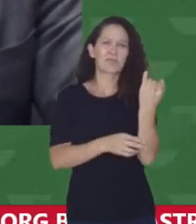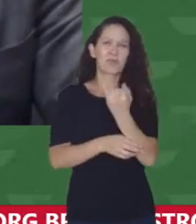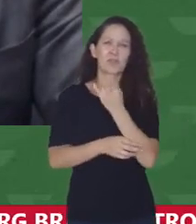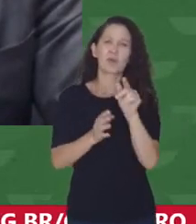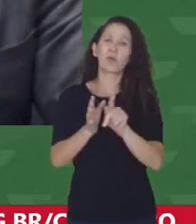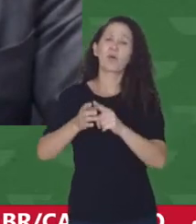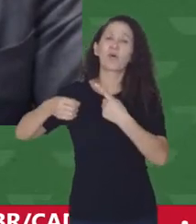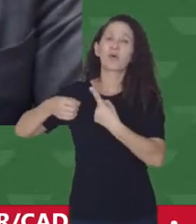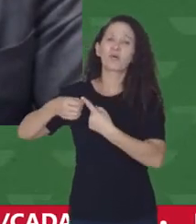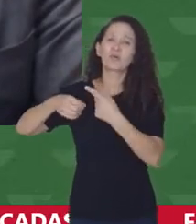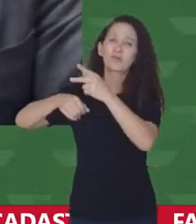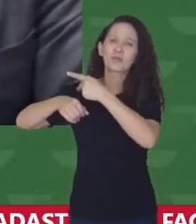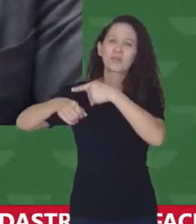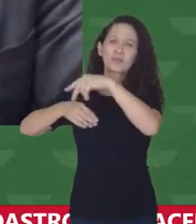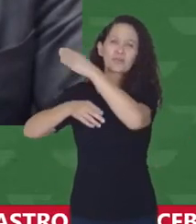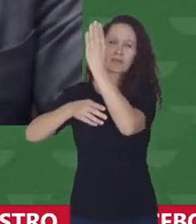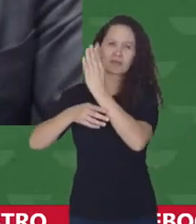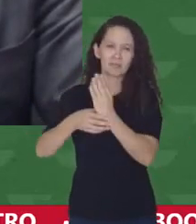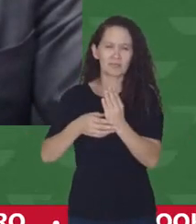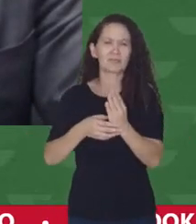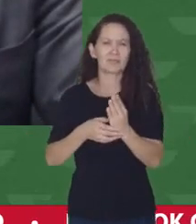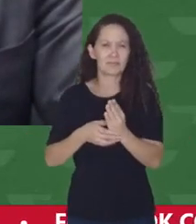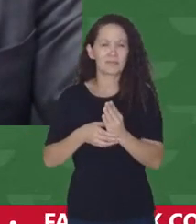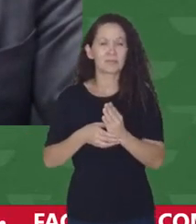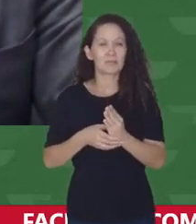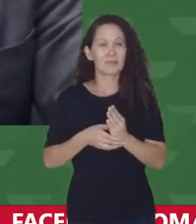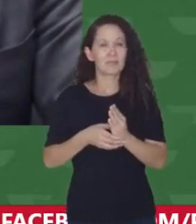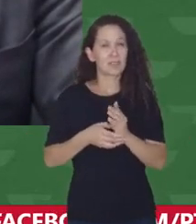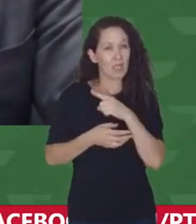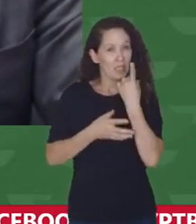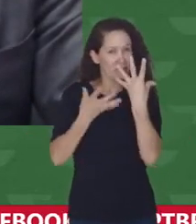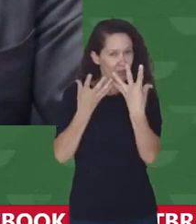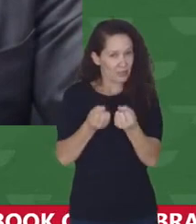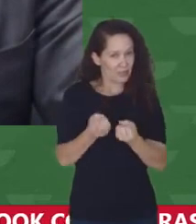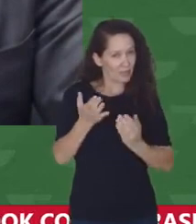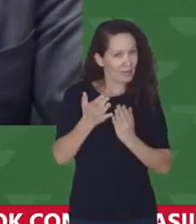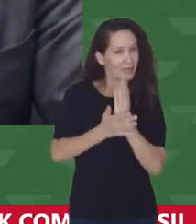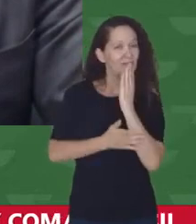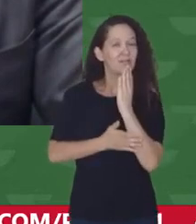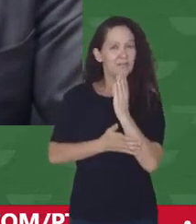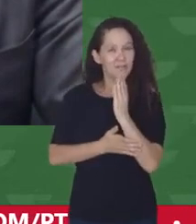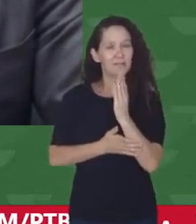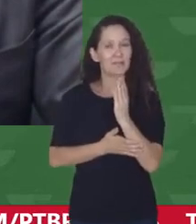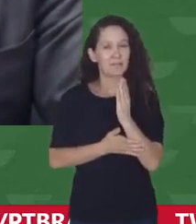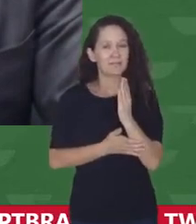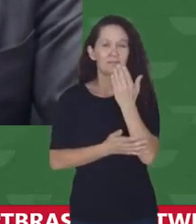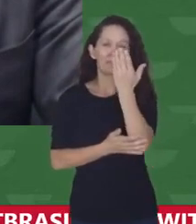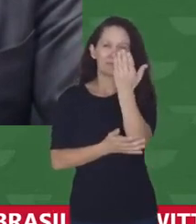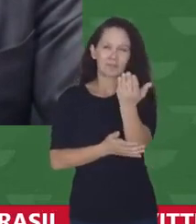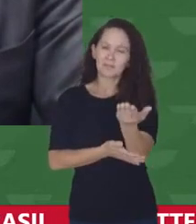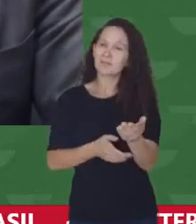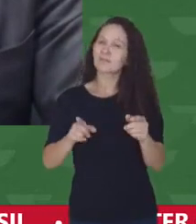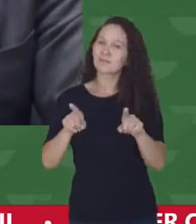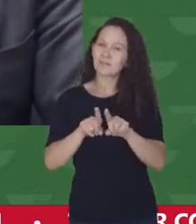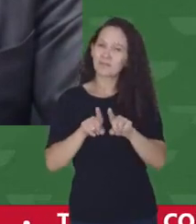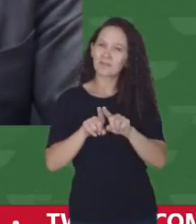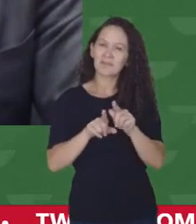os combustíveis, né? Ao fazer isso, obviamente, você